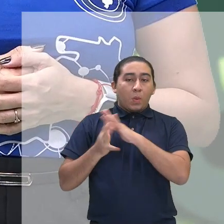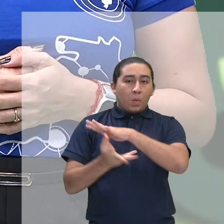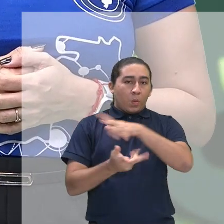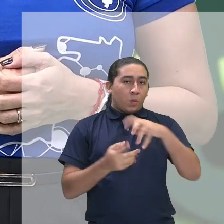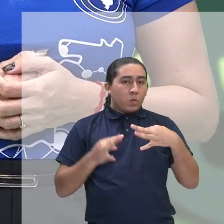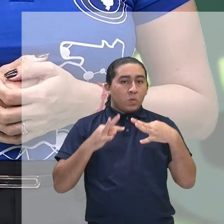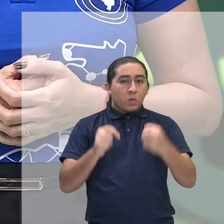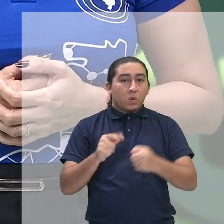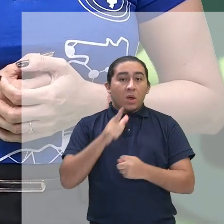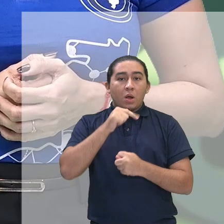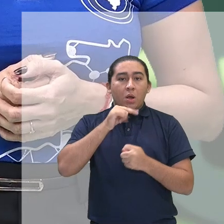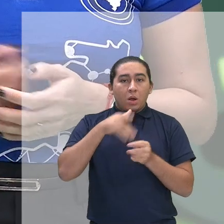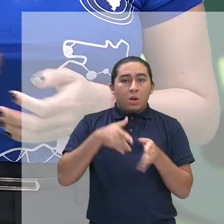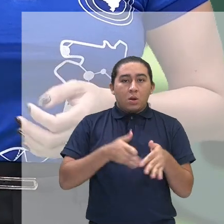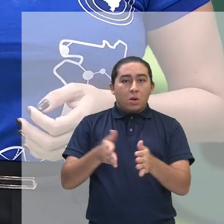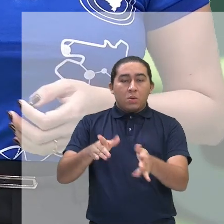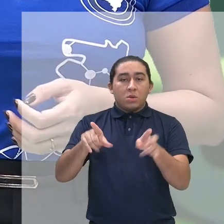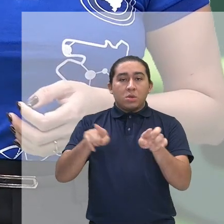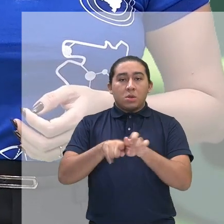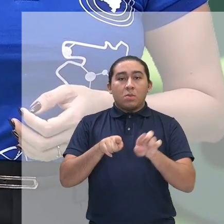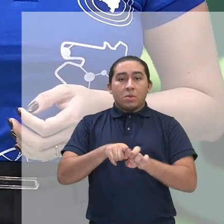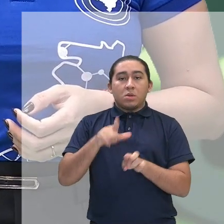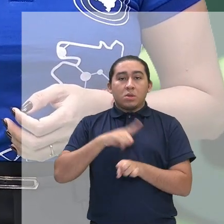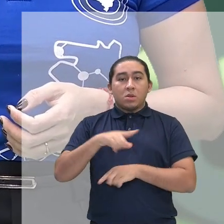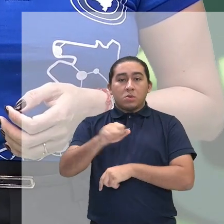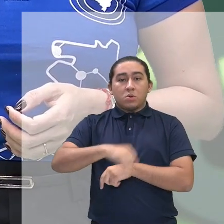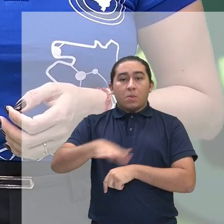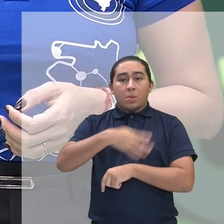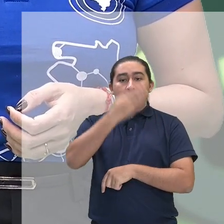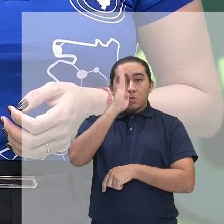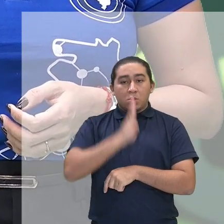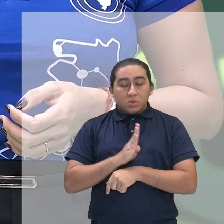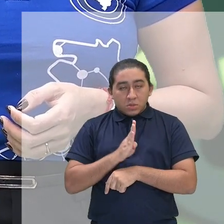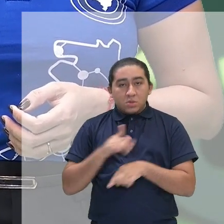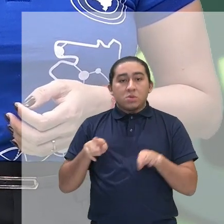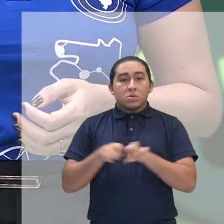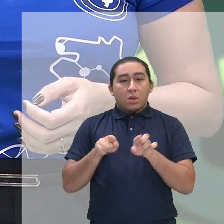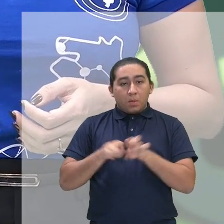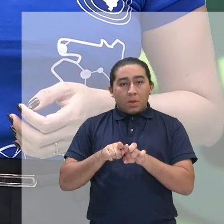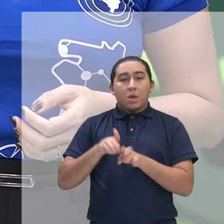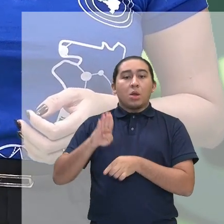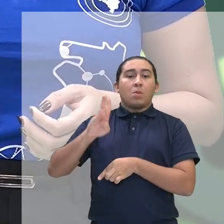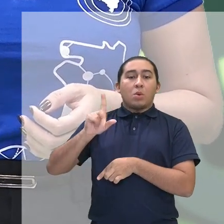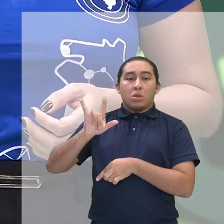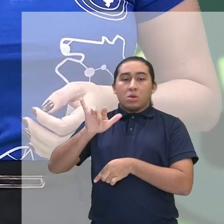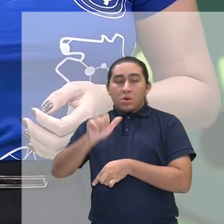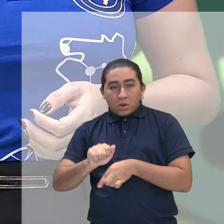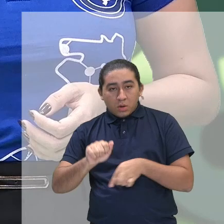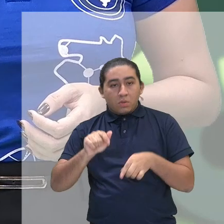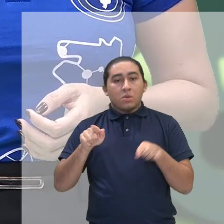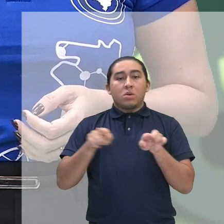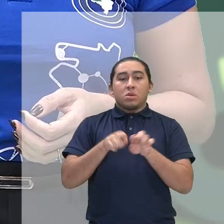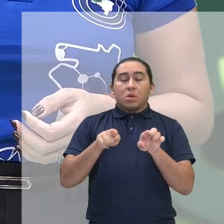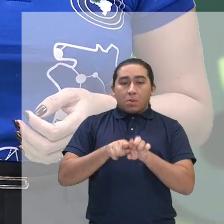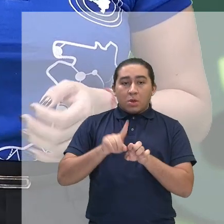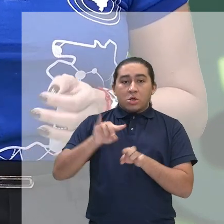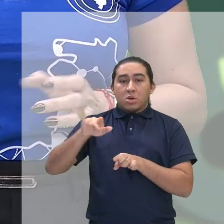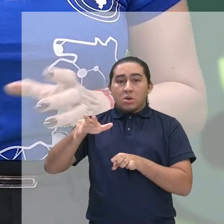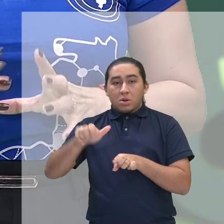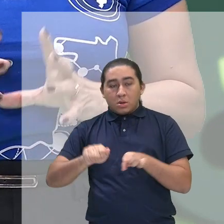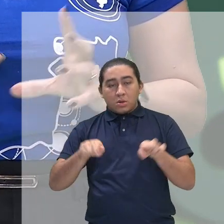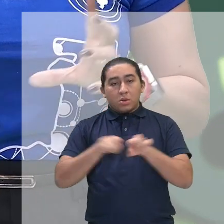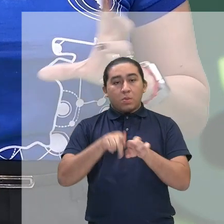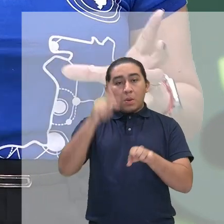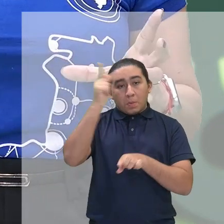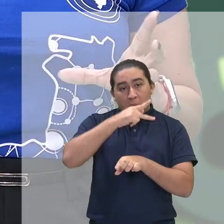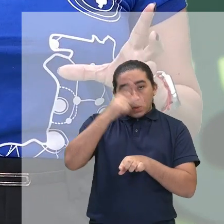e está situada nos territórios do Brasil, da Bolívia, Colômbia, Guiana, Guiana Francesa, Peru,